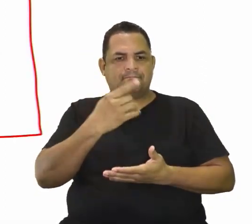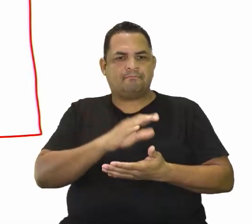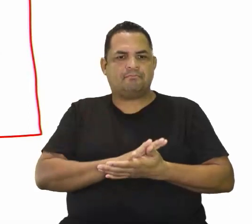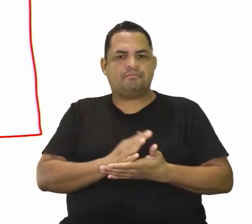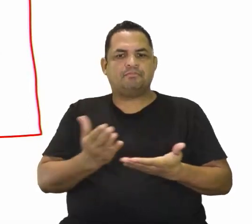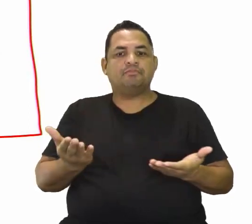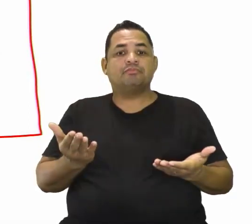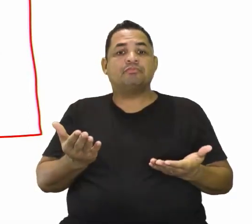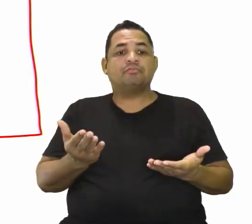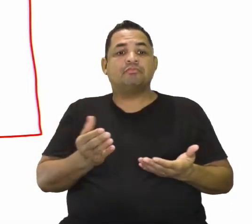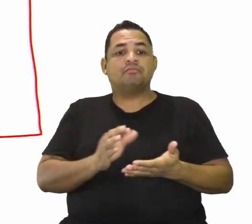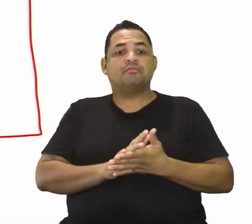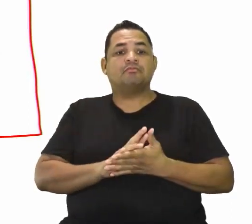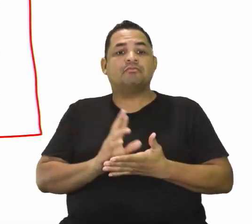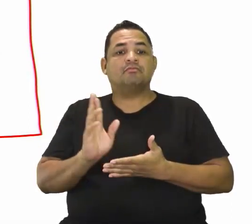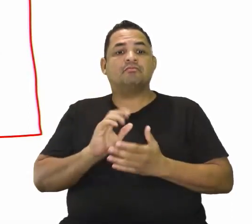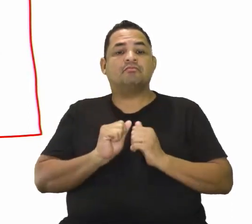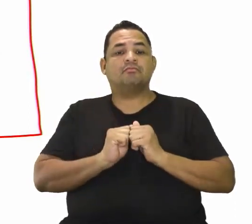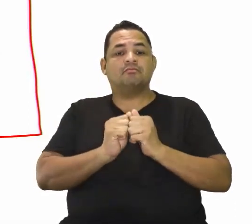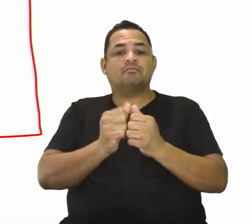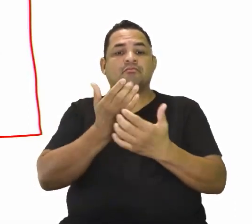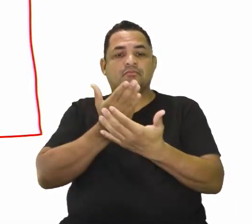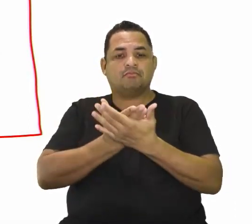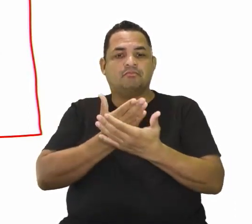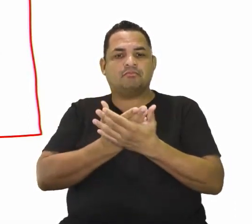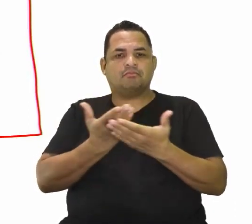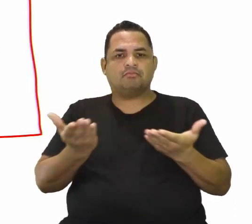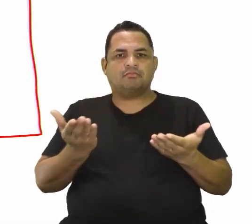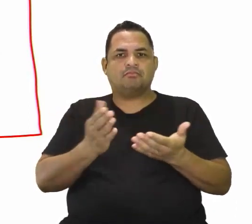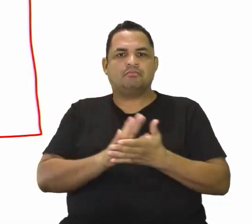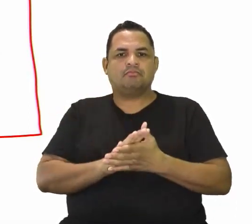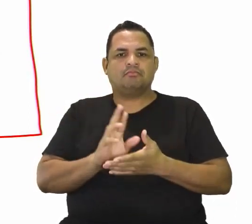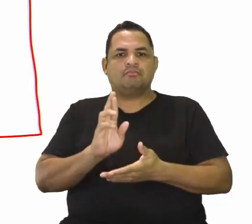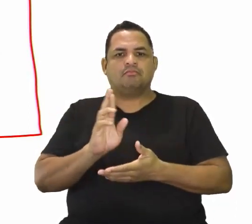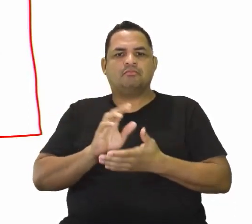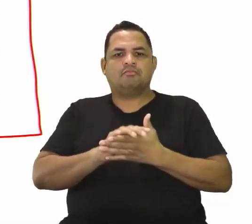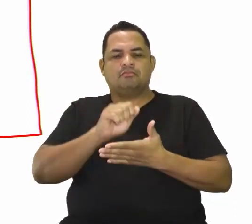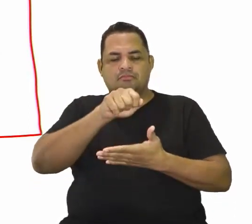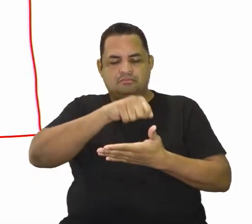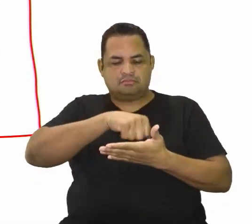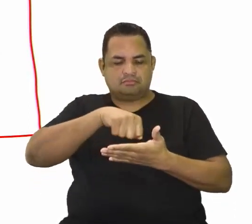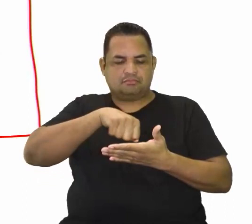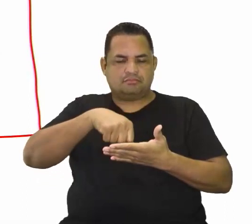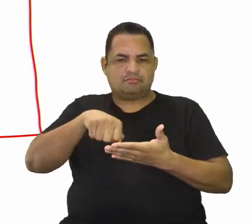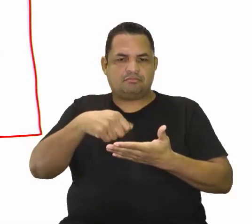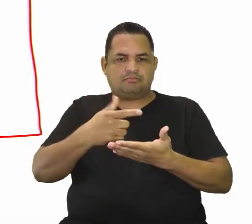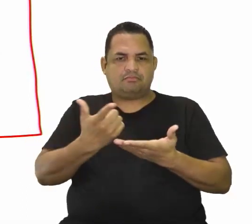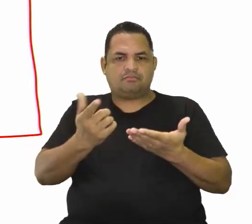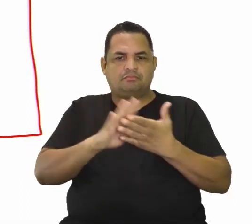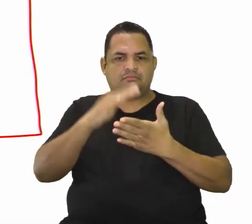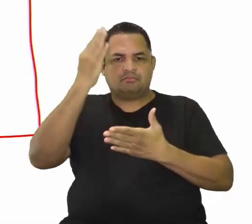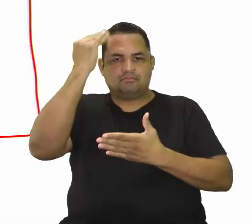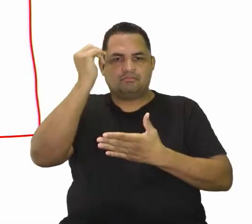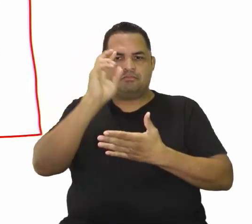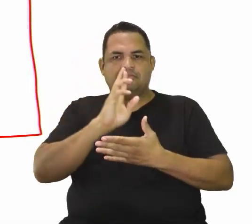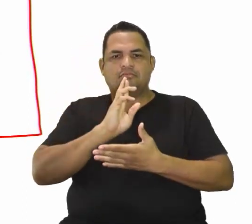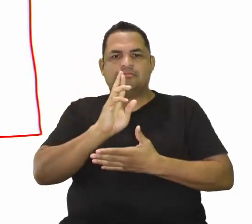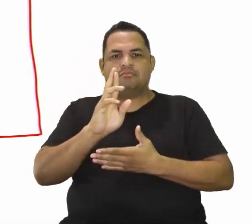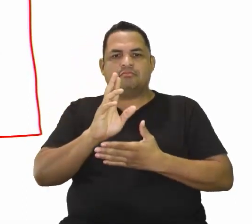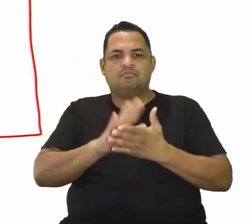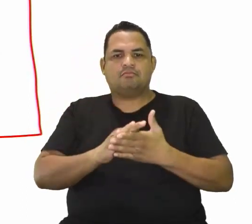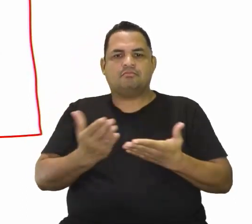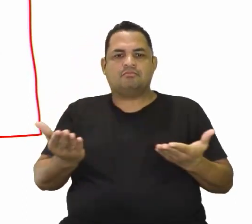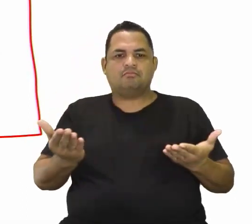aquela coisa, quem acompanha a aula, quem faz as anotações, vai saber responder de